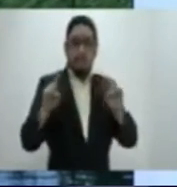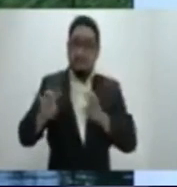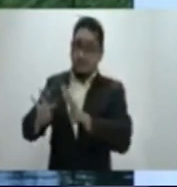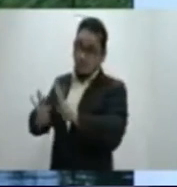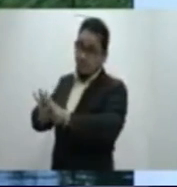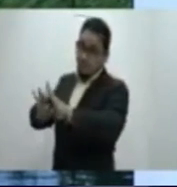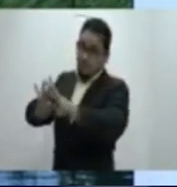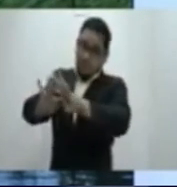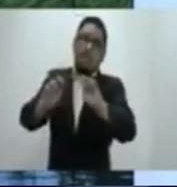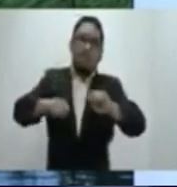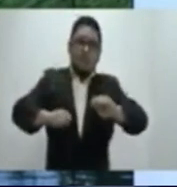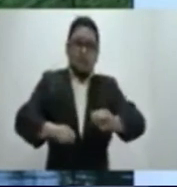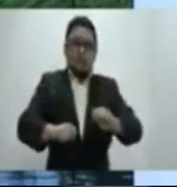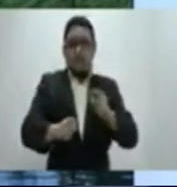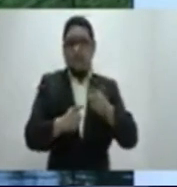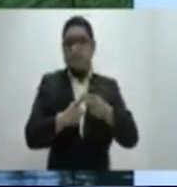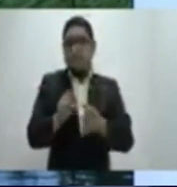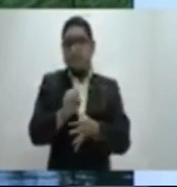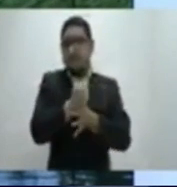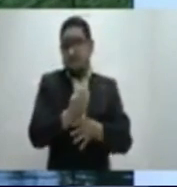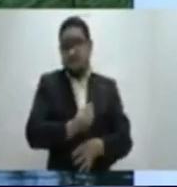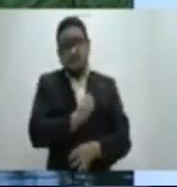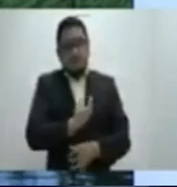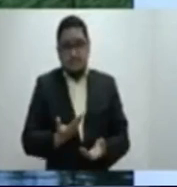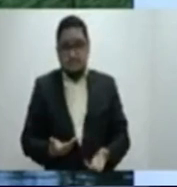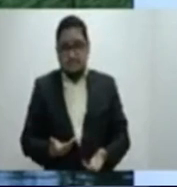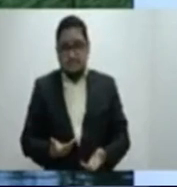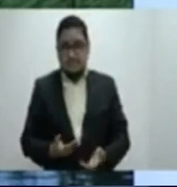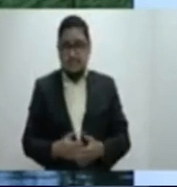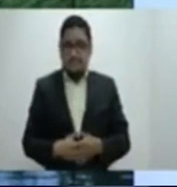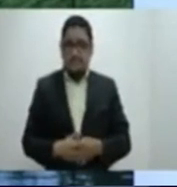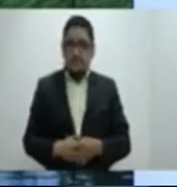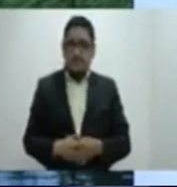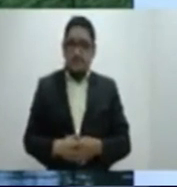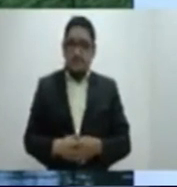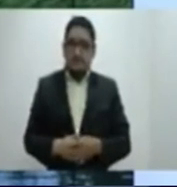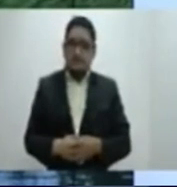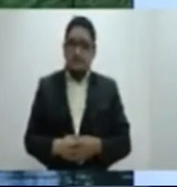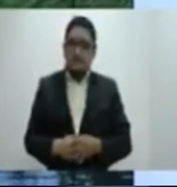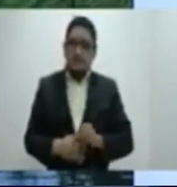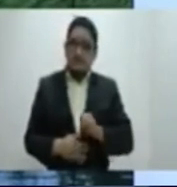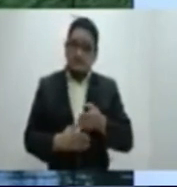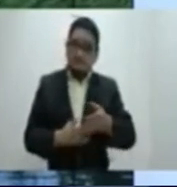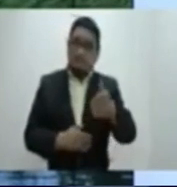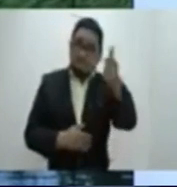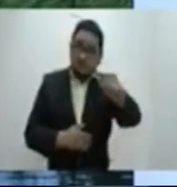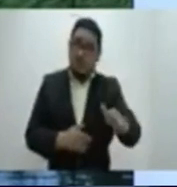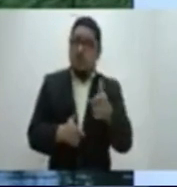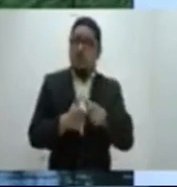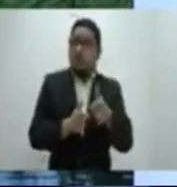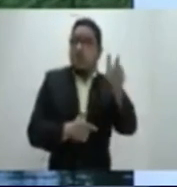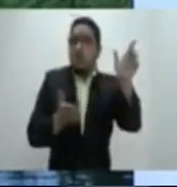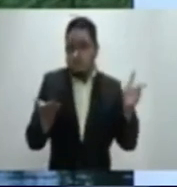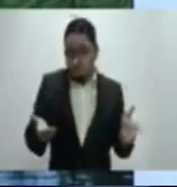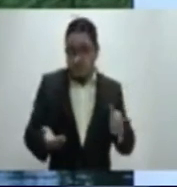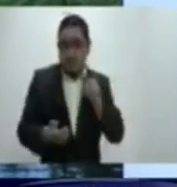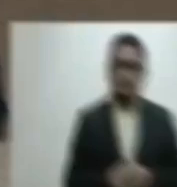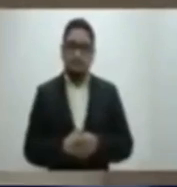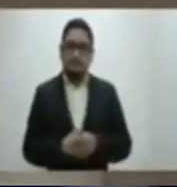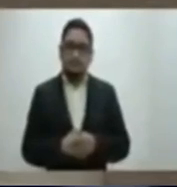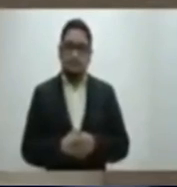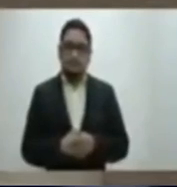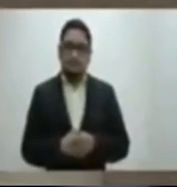vida? Uma vida não tem valor. E a probabilidade de acontecer diversos acidentes aí, de um veículo perder o controle, é muito